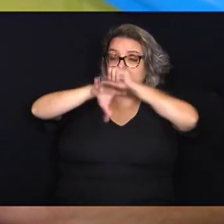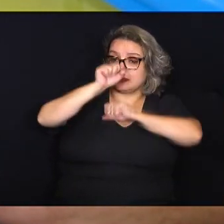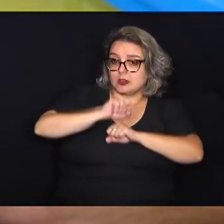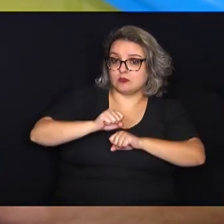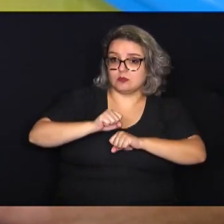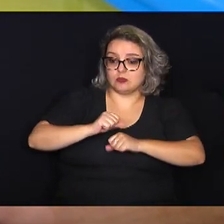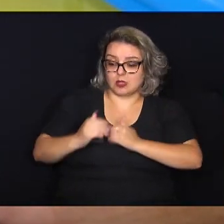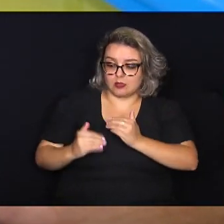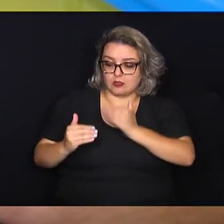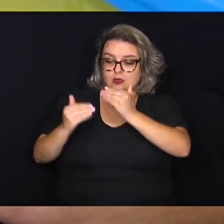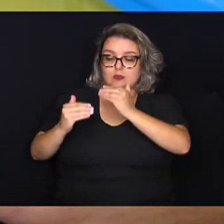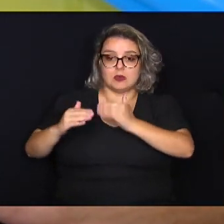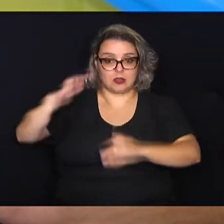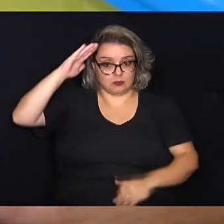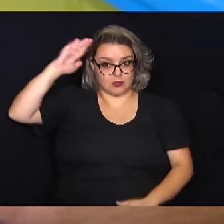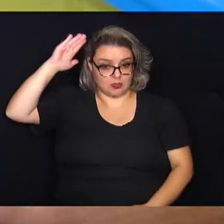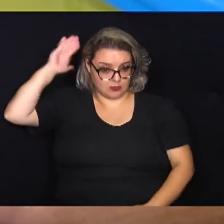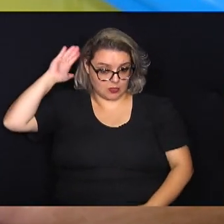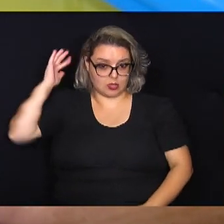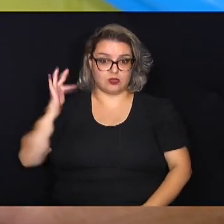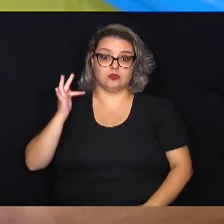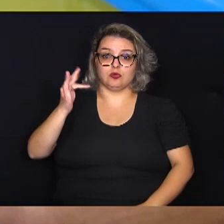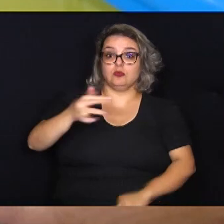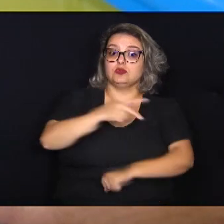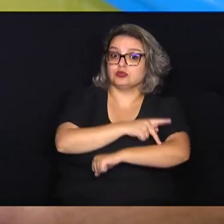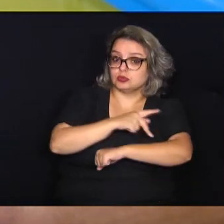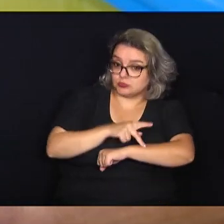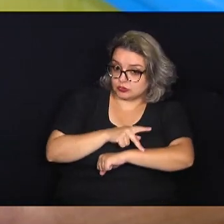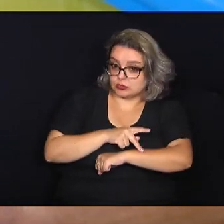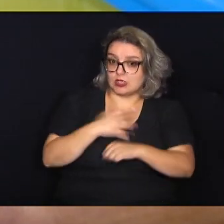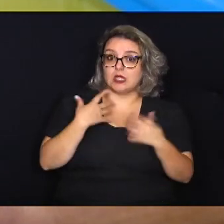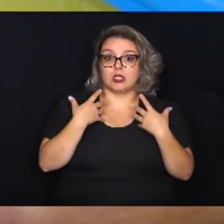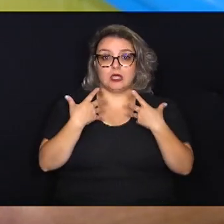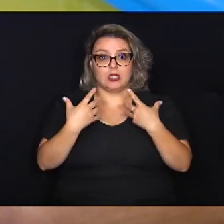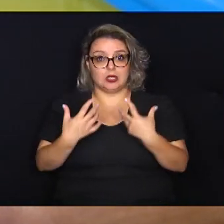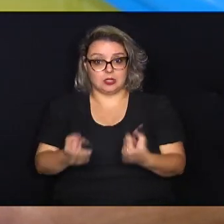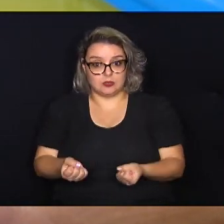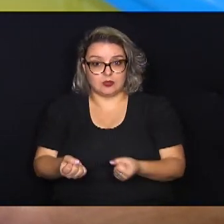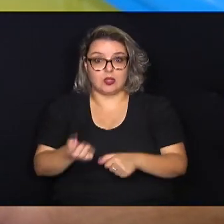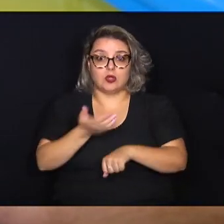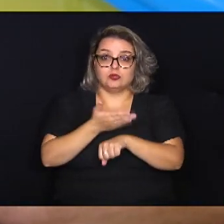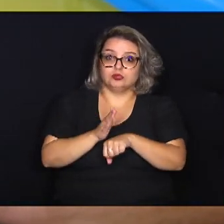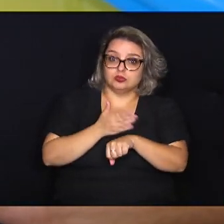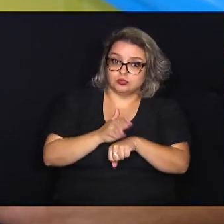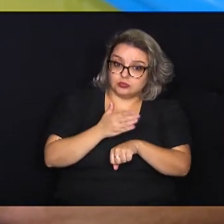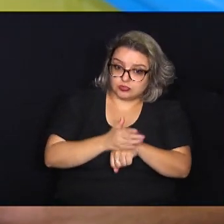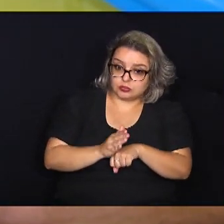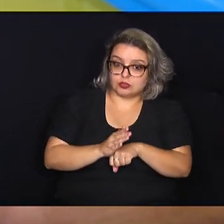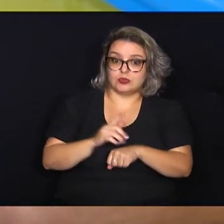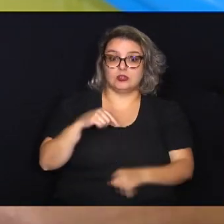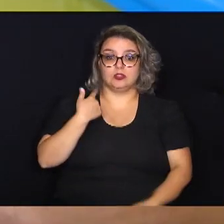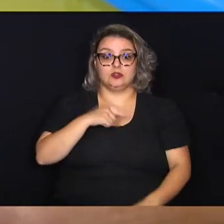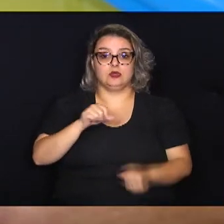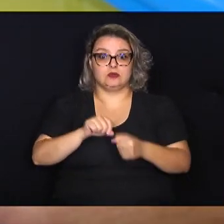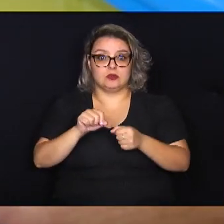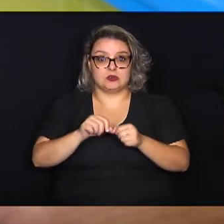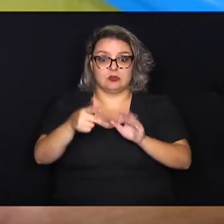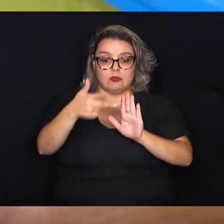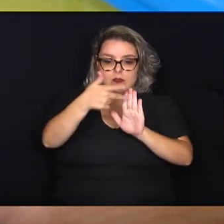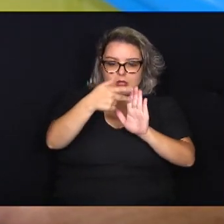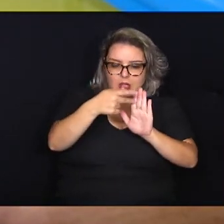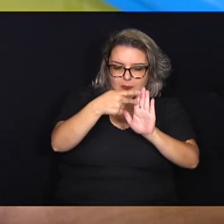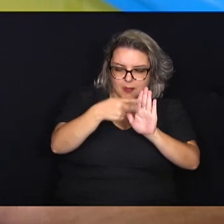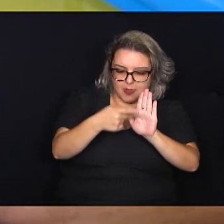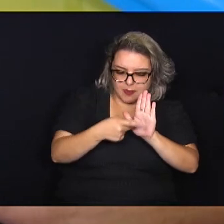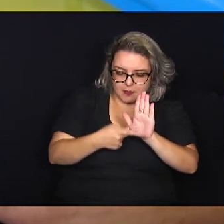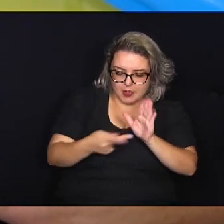acadêmica mesmo, né, do futuro pedagogo. Elas recebem, então, um treinamento onde a gente faz os protocolos de acolhimento,